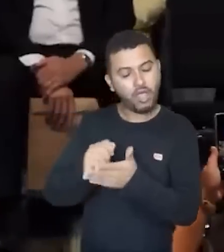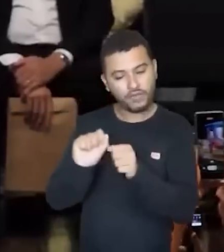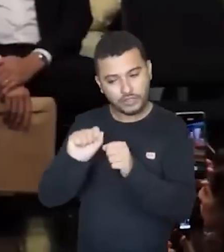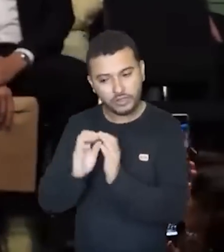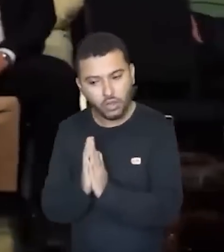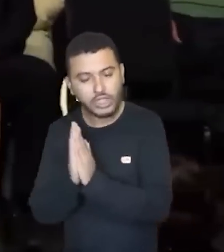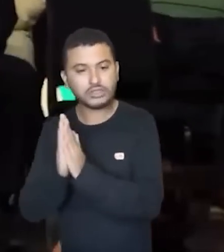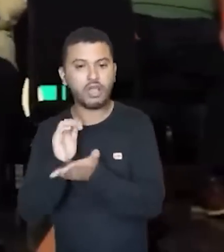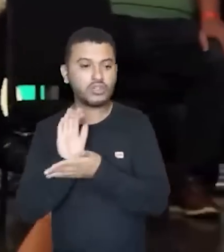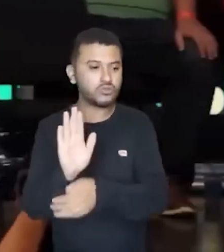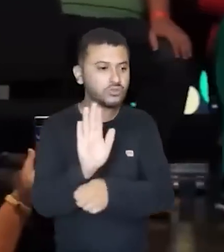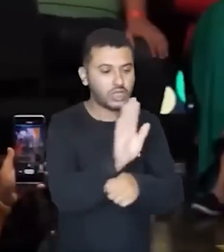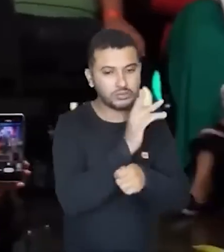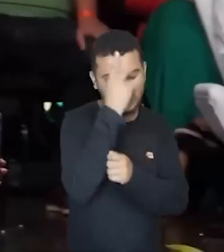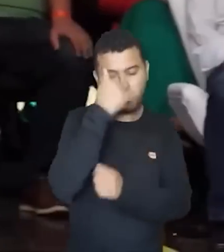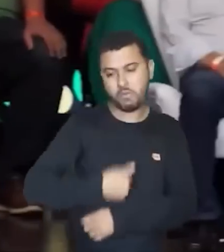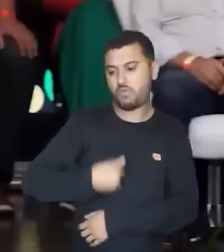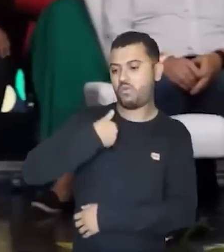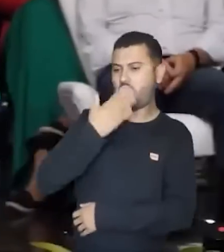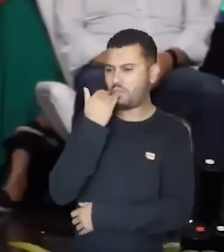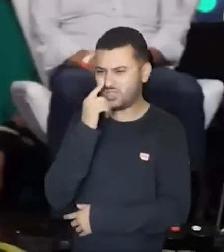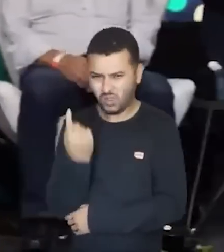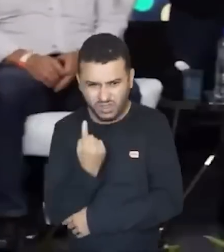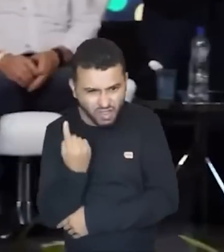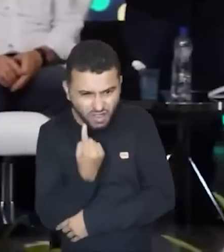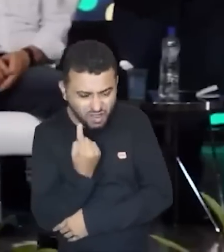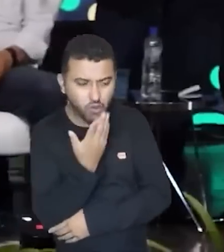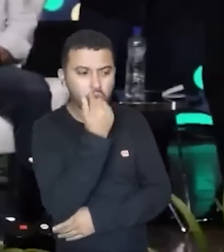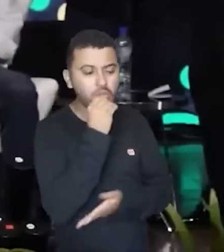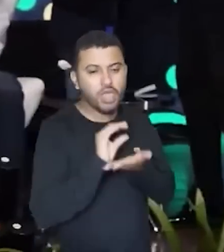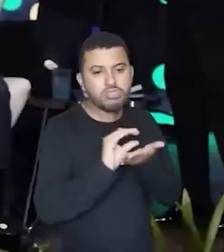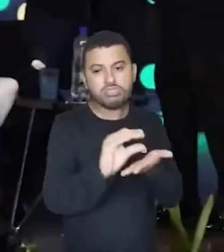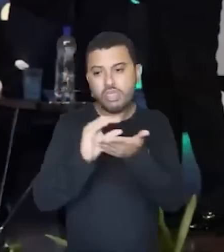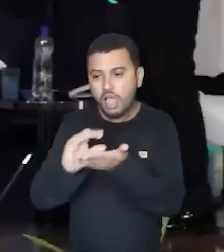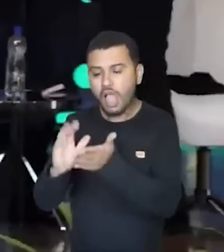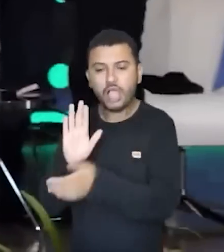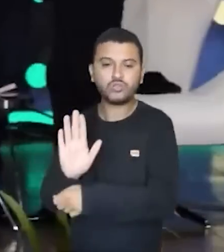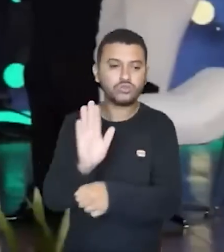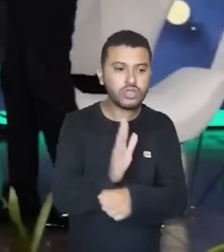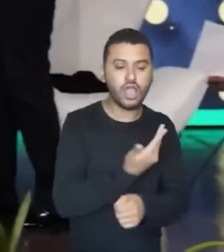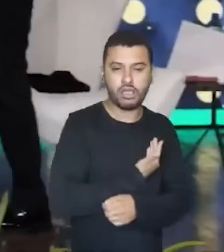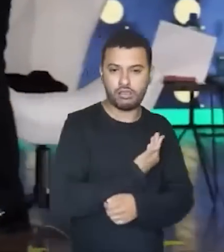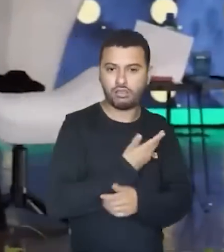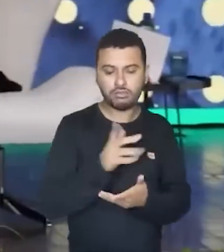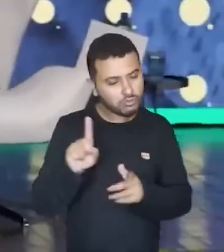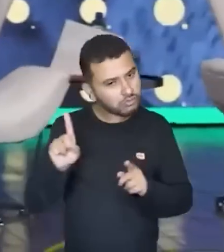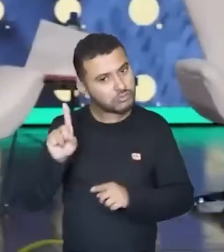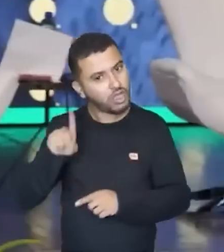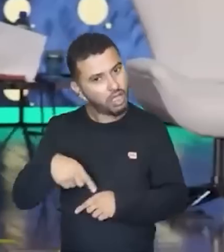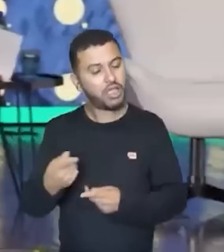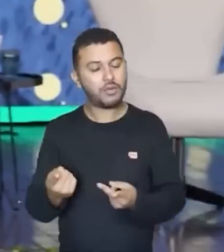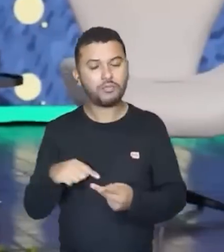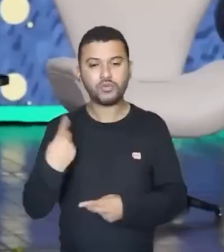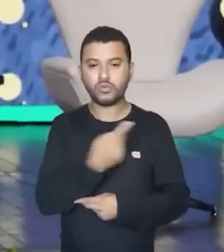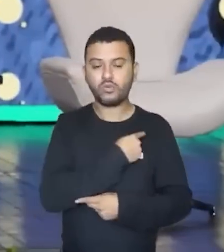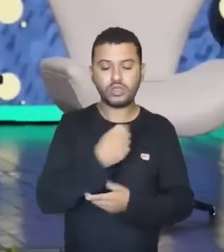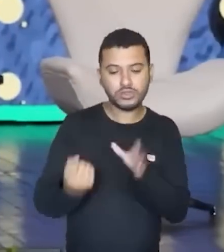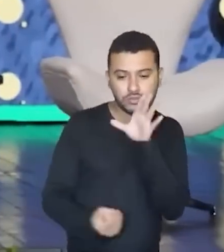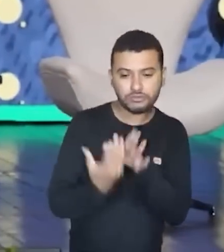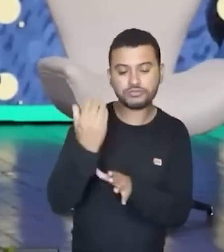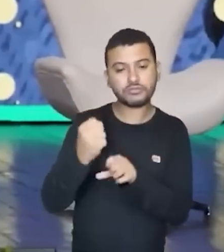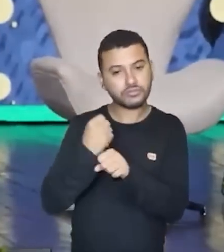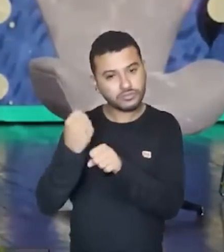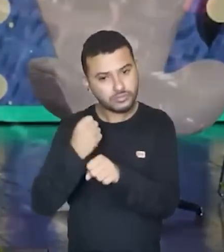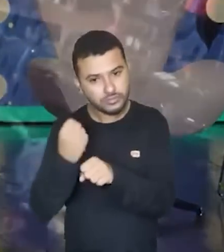egoístas, não vamos comer só nós, vamos repartir nossa comida. Ou seja, nós precisamos construir esse